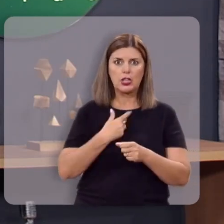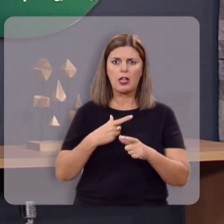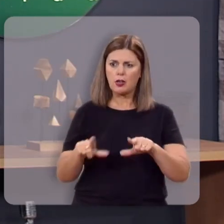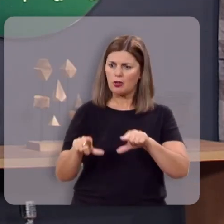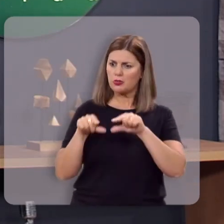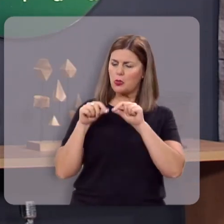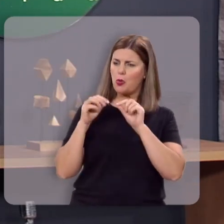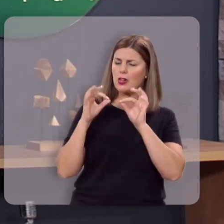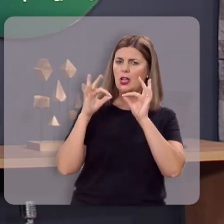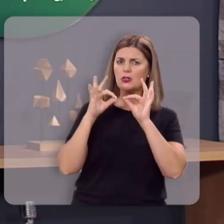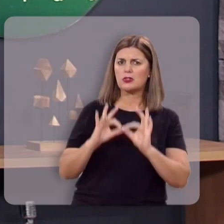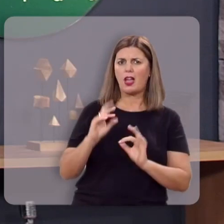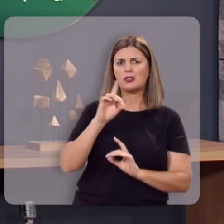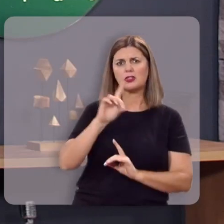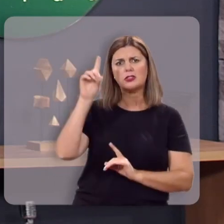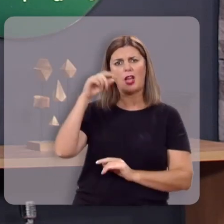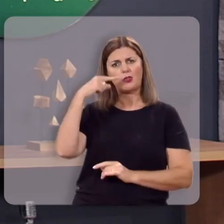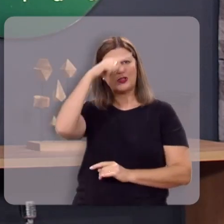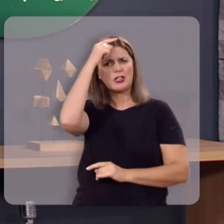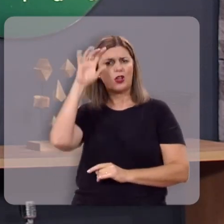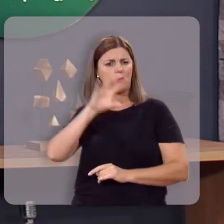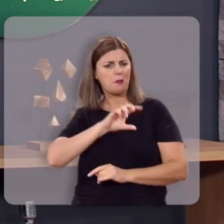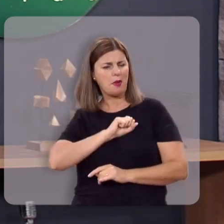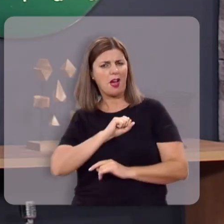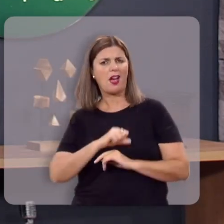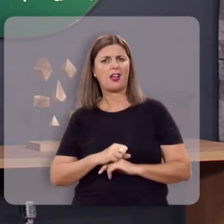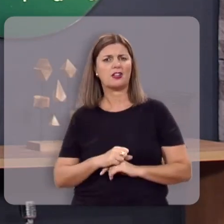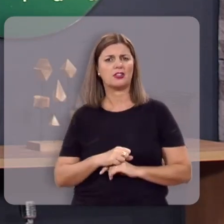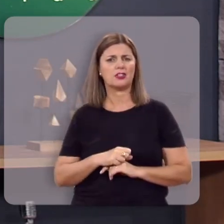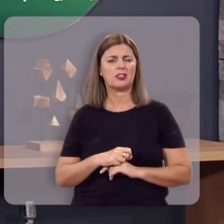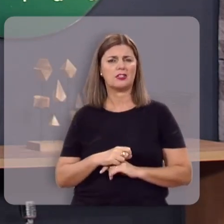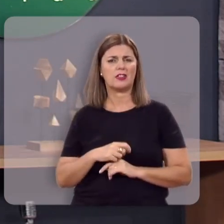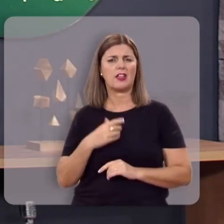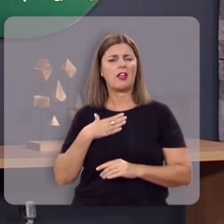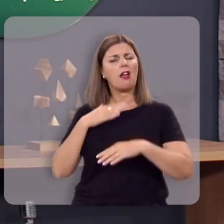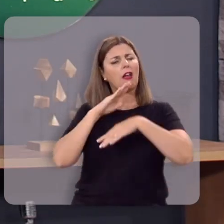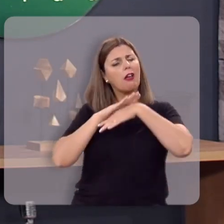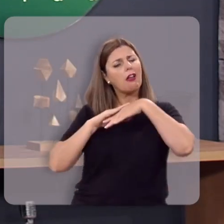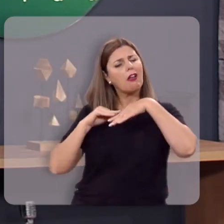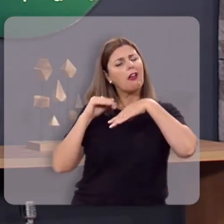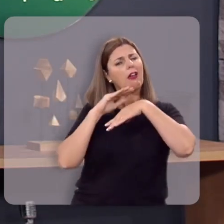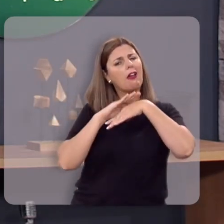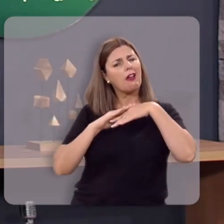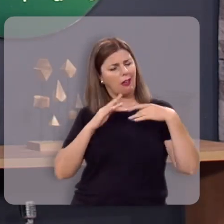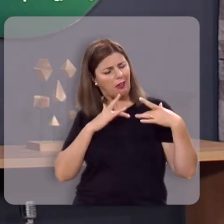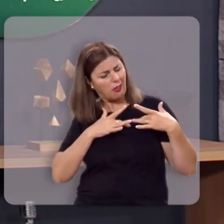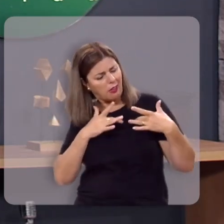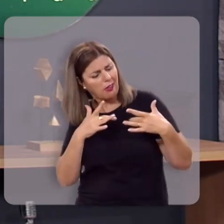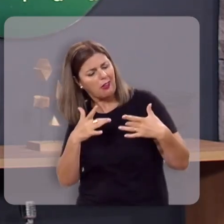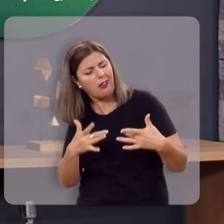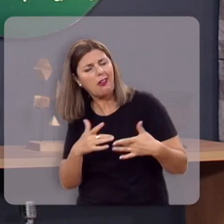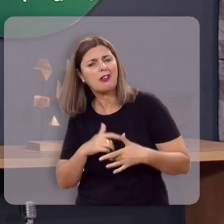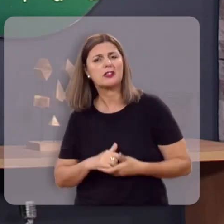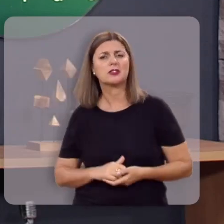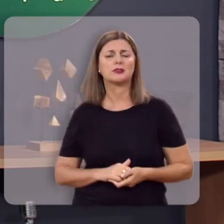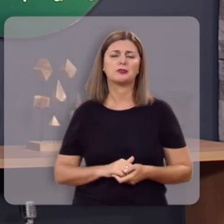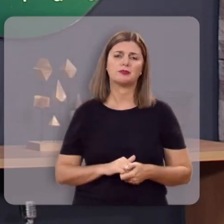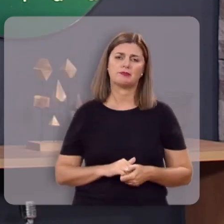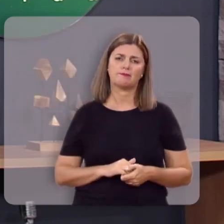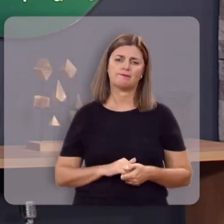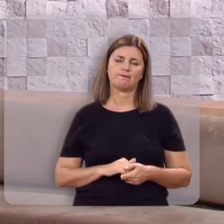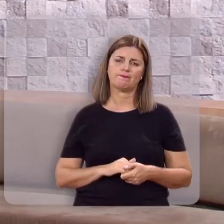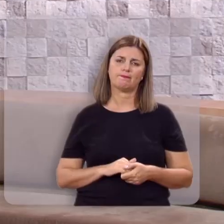como eleitos de Deus, santos e amados, primeiro, de ternos afetos de misericórdia.